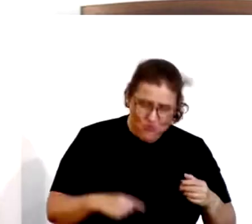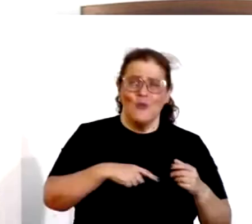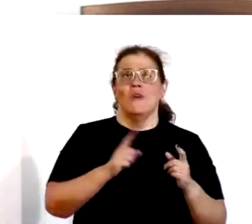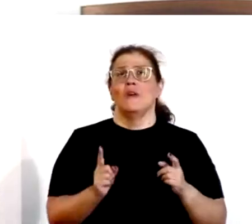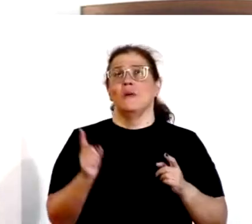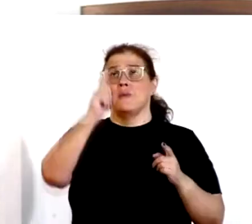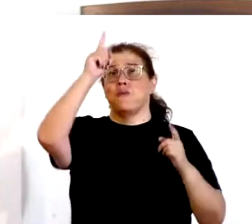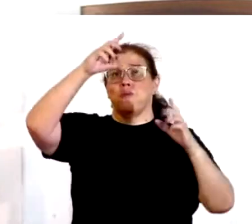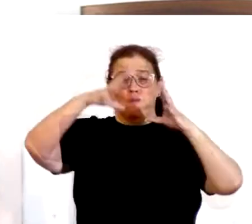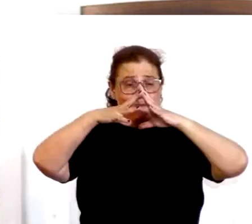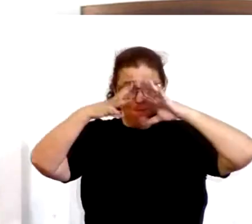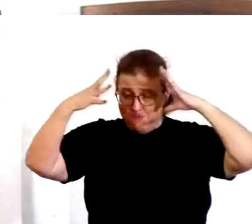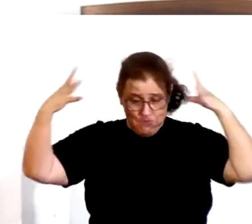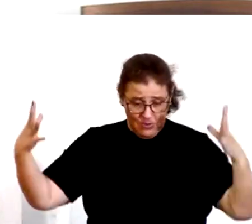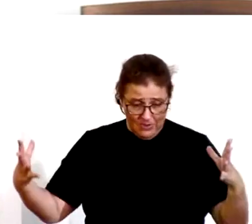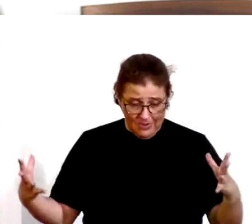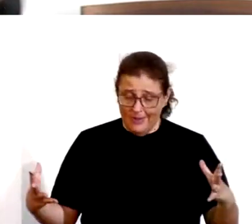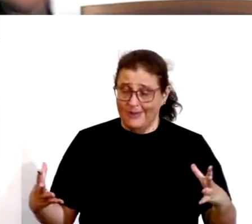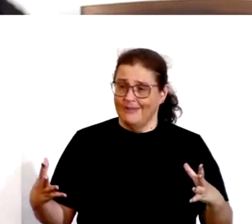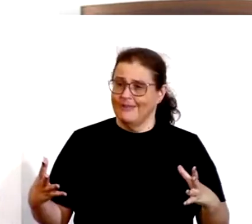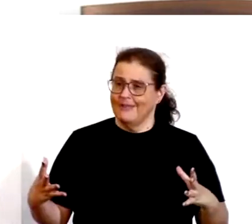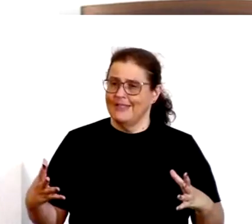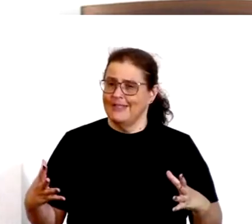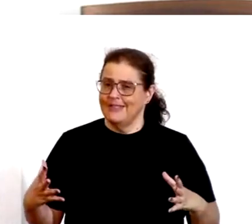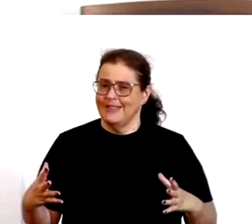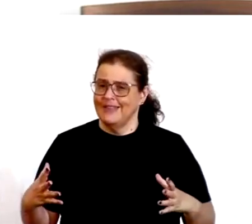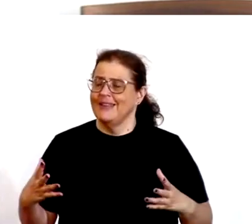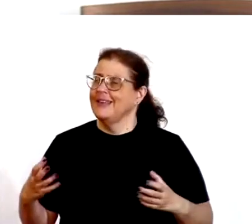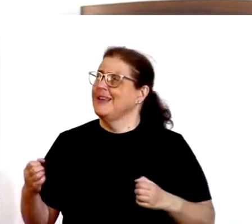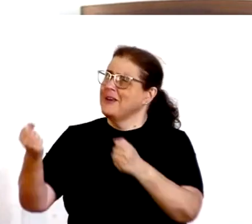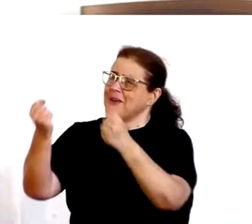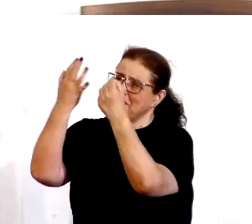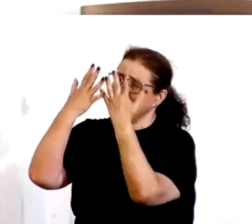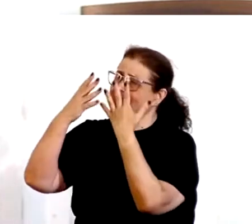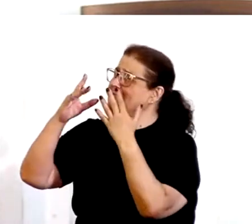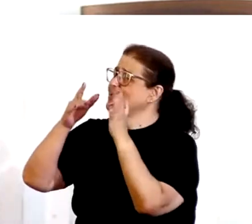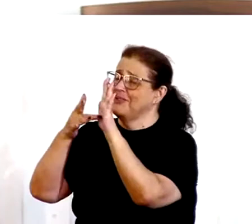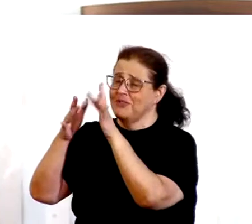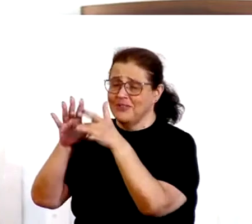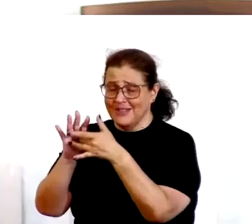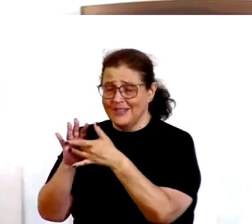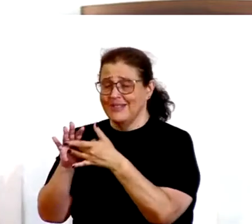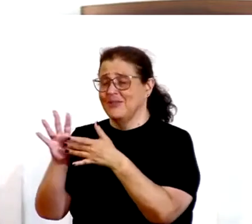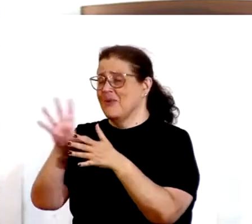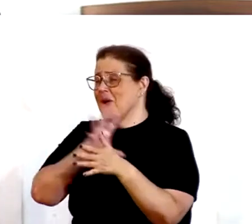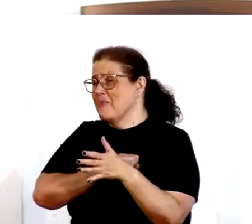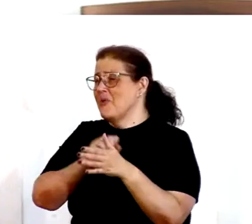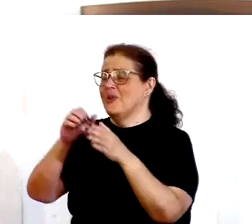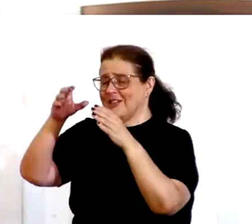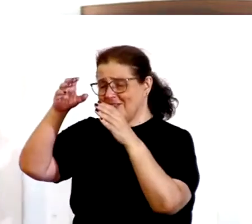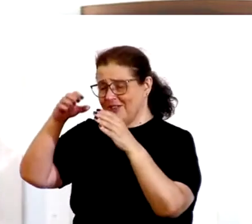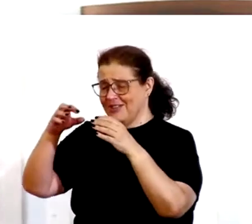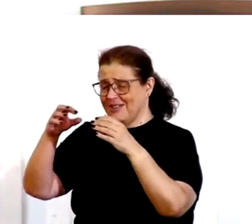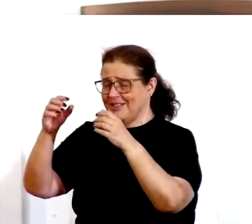e conhecer o amor de Cristo, que excede todo entendimento, para que sejais tomados de toda a plenitude de